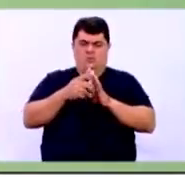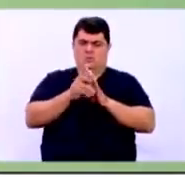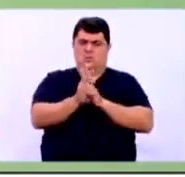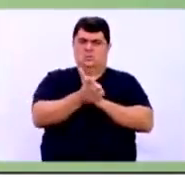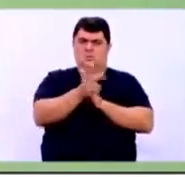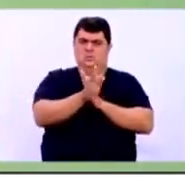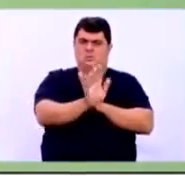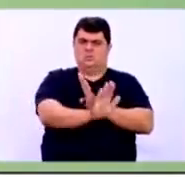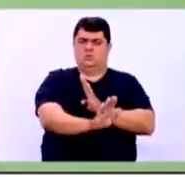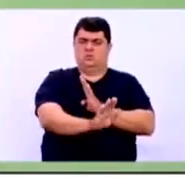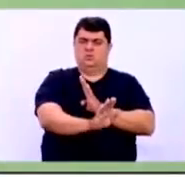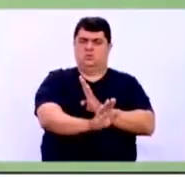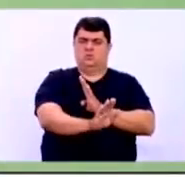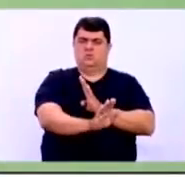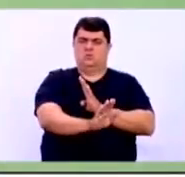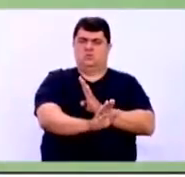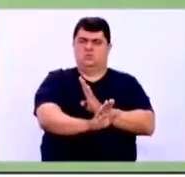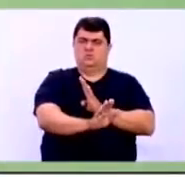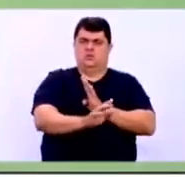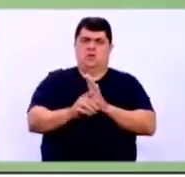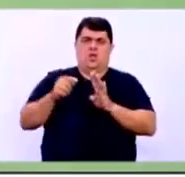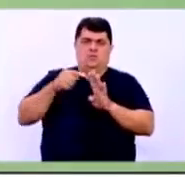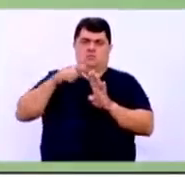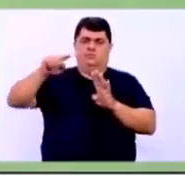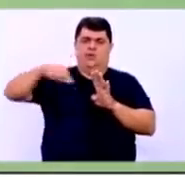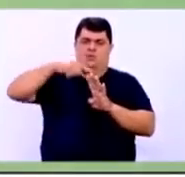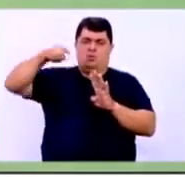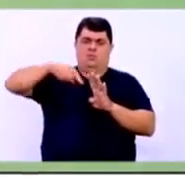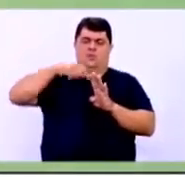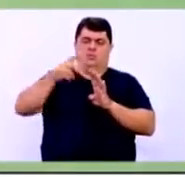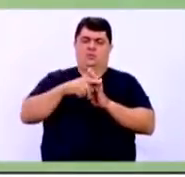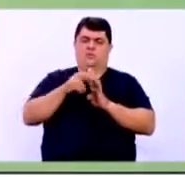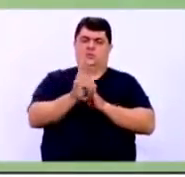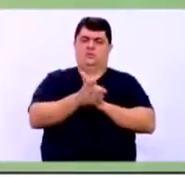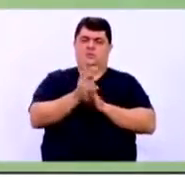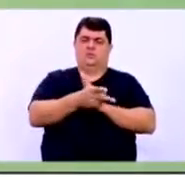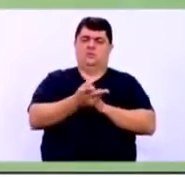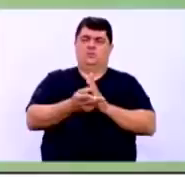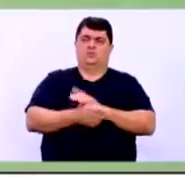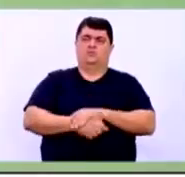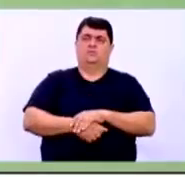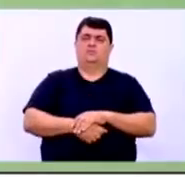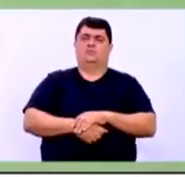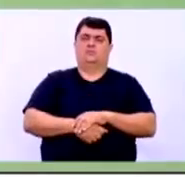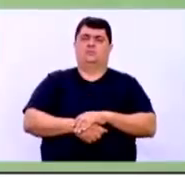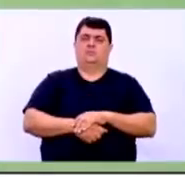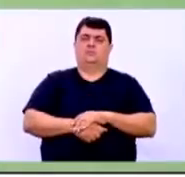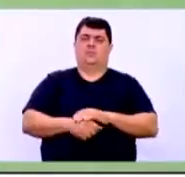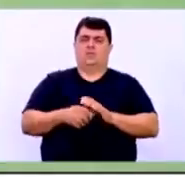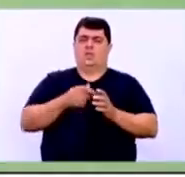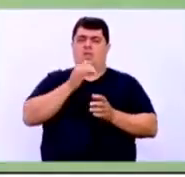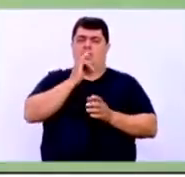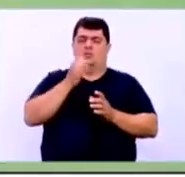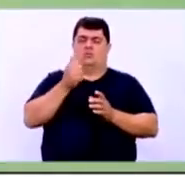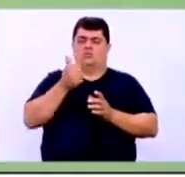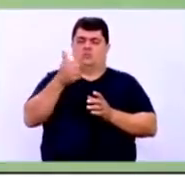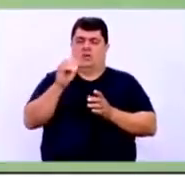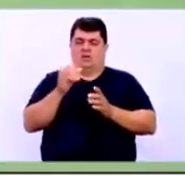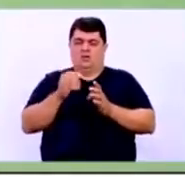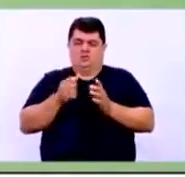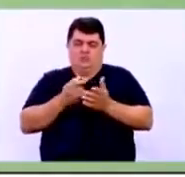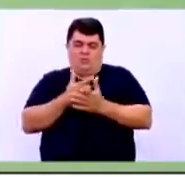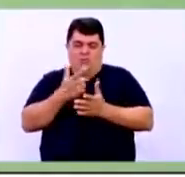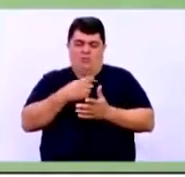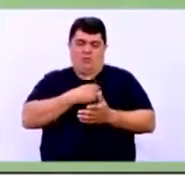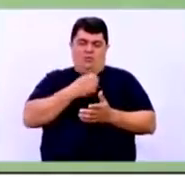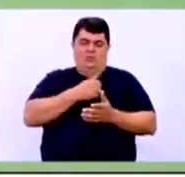lá sempre. Você vai comprar e o primeiro vai continuar. Entenderam? Compramos 10 blusas, saiu 8, aí